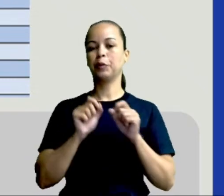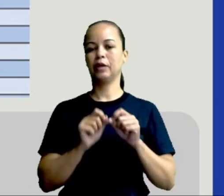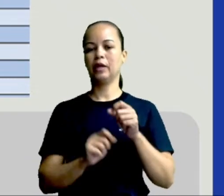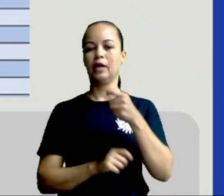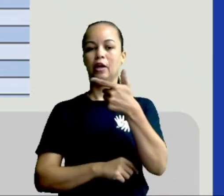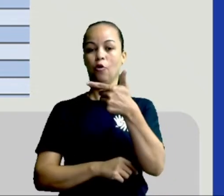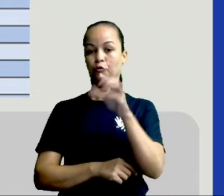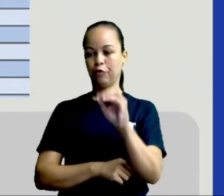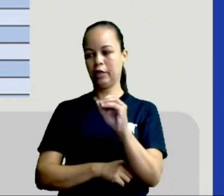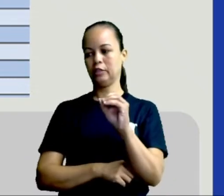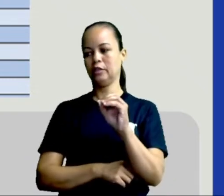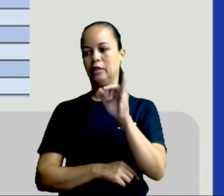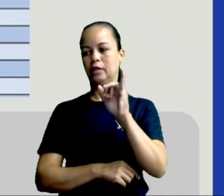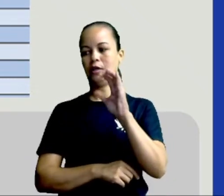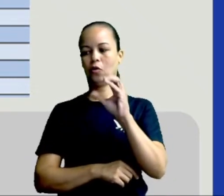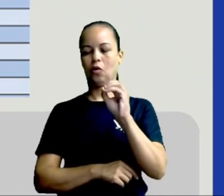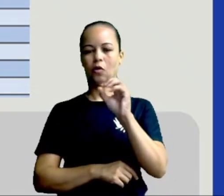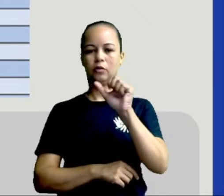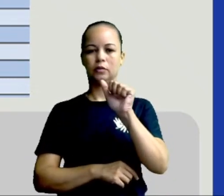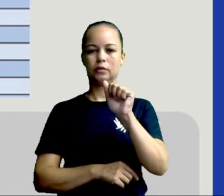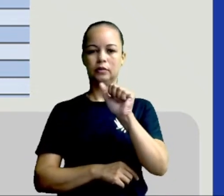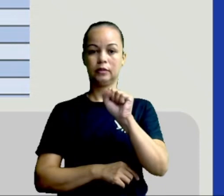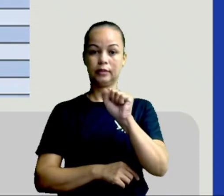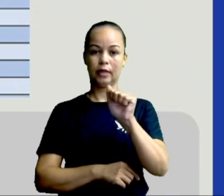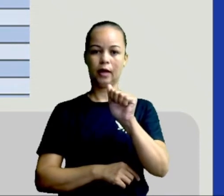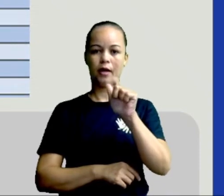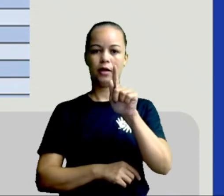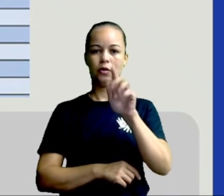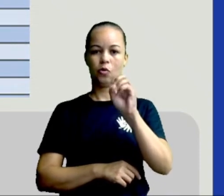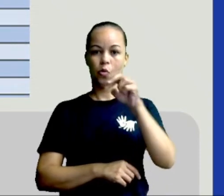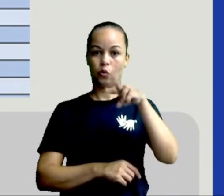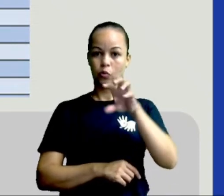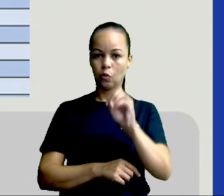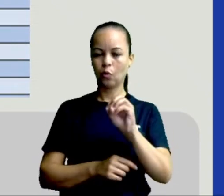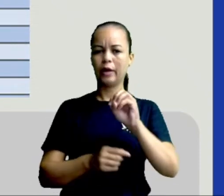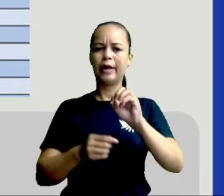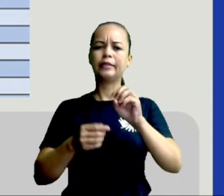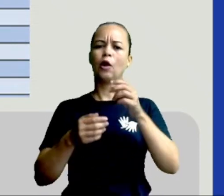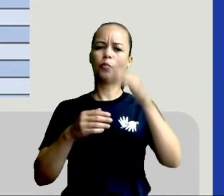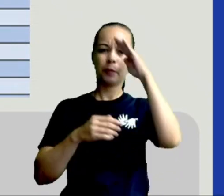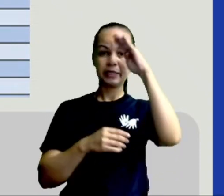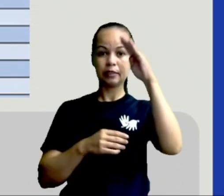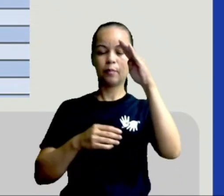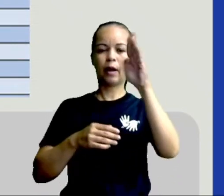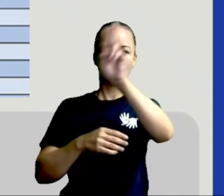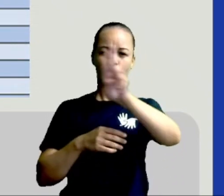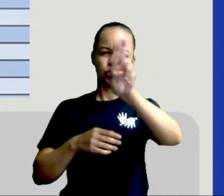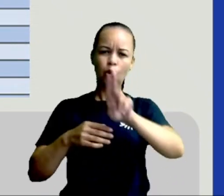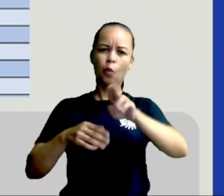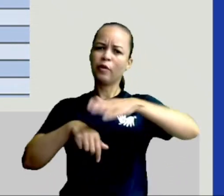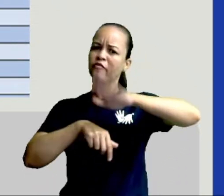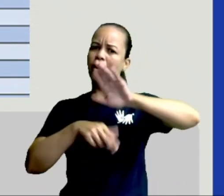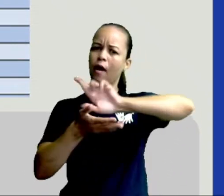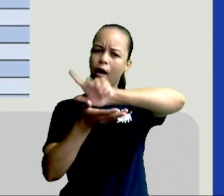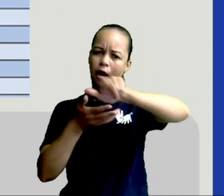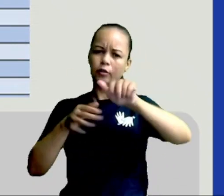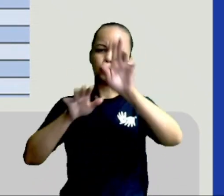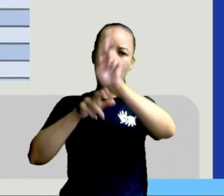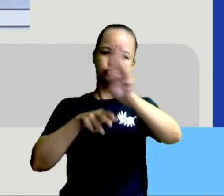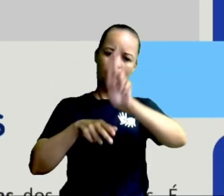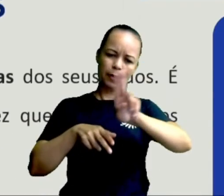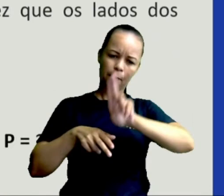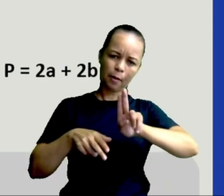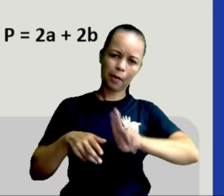com icoságono. Beleza? Tem mais, pesquisem mais. Esses são os principais, o que a gente utiliza mais.